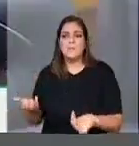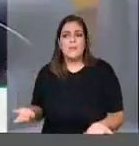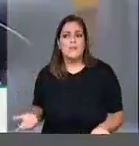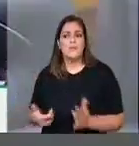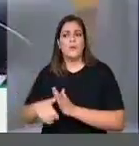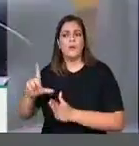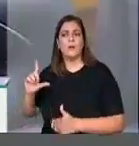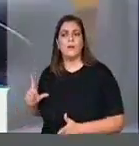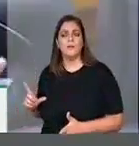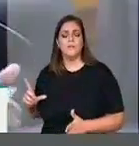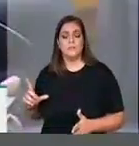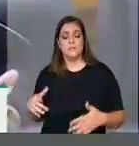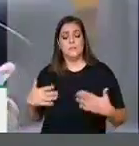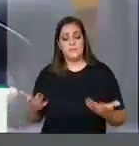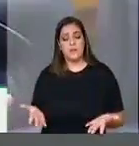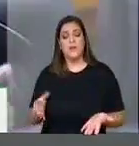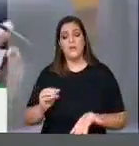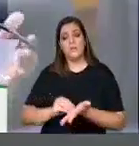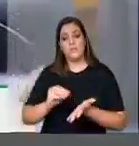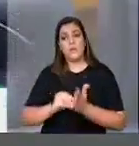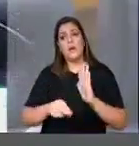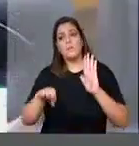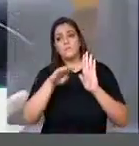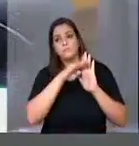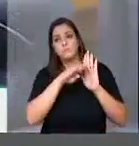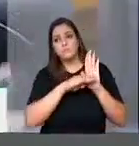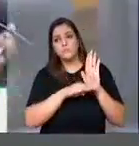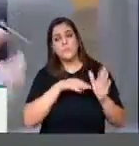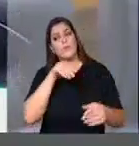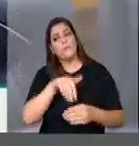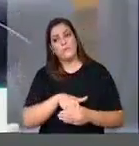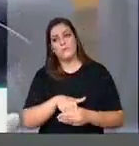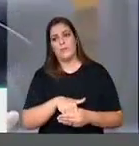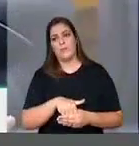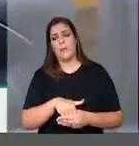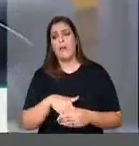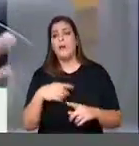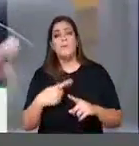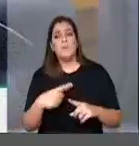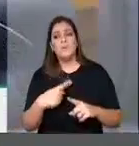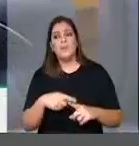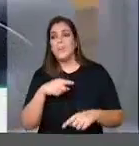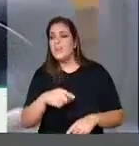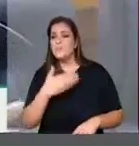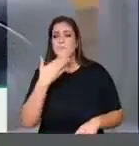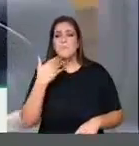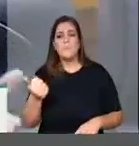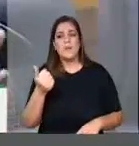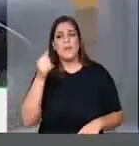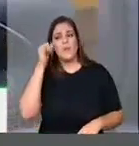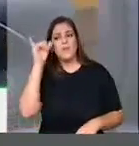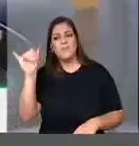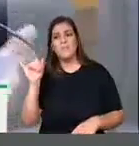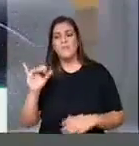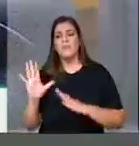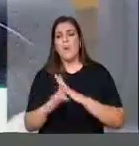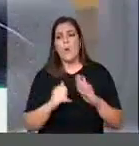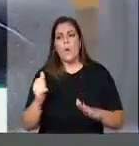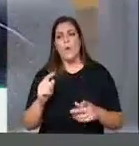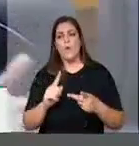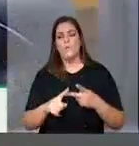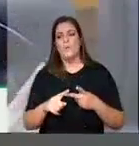vem no sentido de combater o mau uso do dinheiro público, a corrupção, com